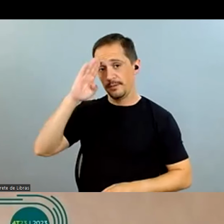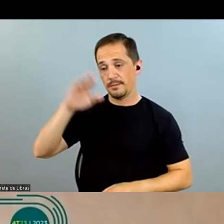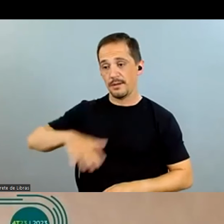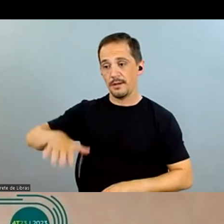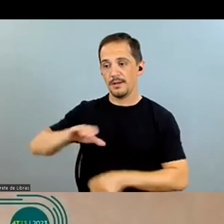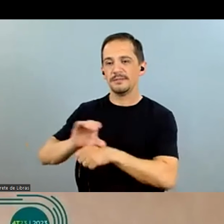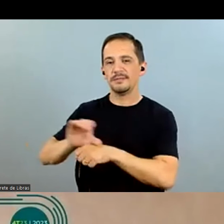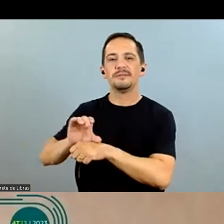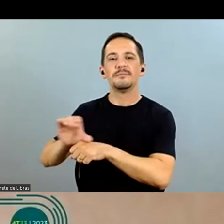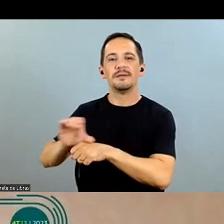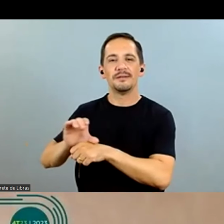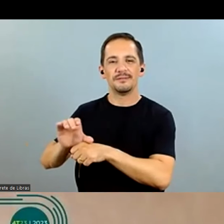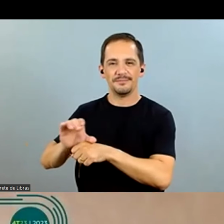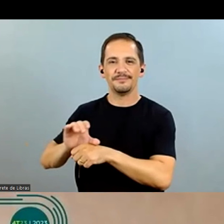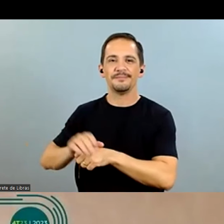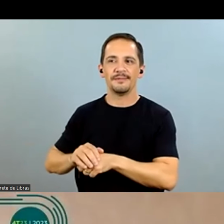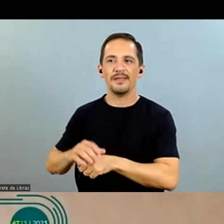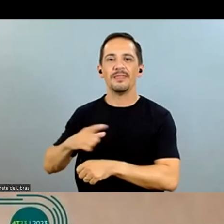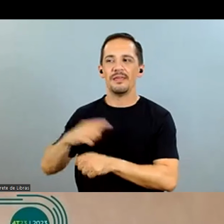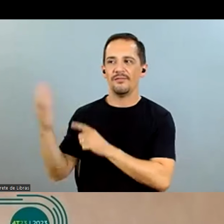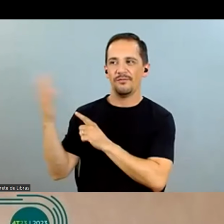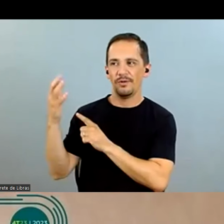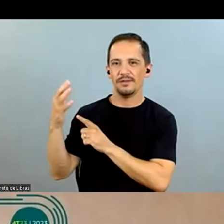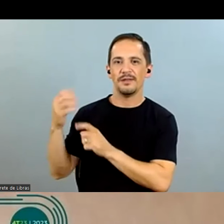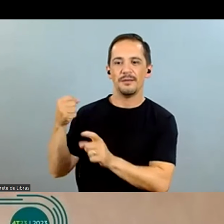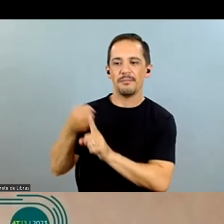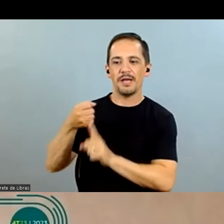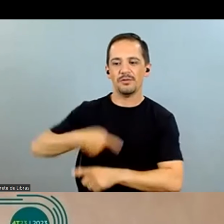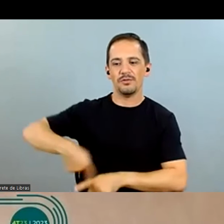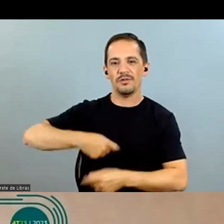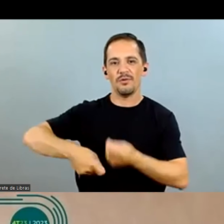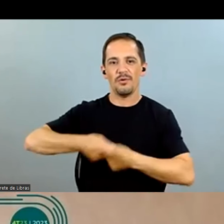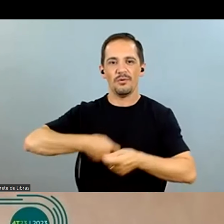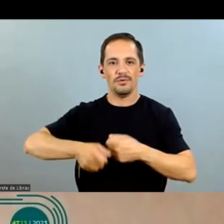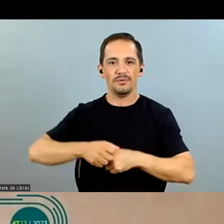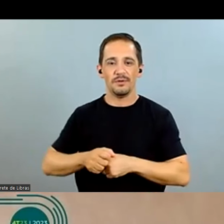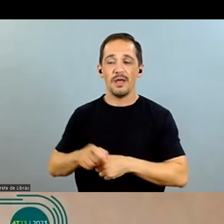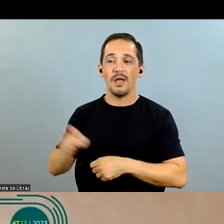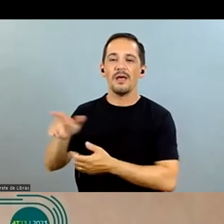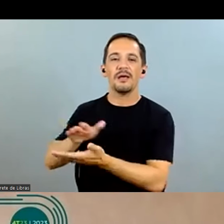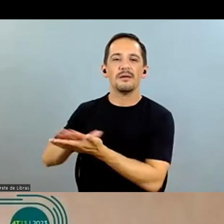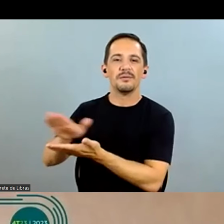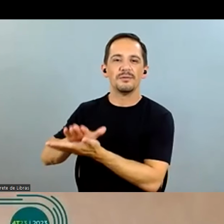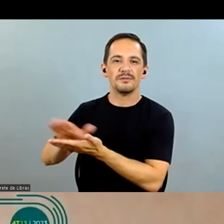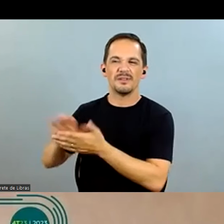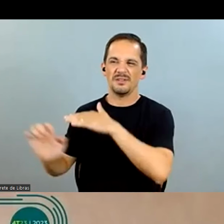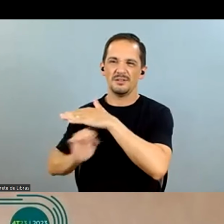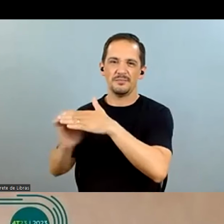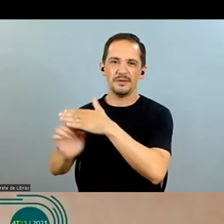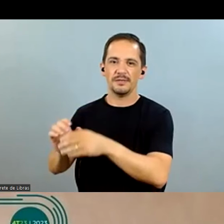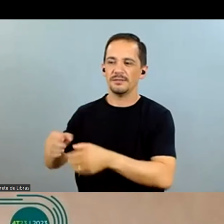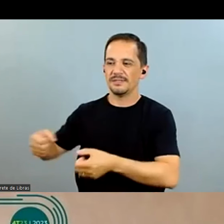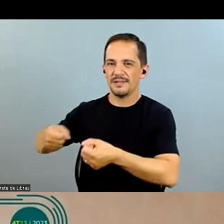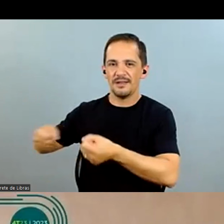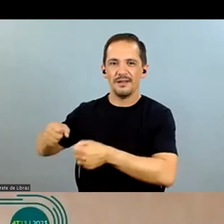afetando indiretamente porque as empresas que produzem papéis para sacos de cimento quando o mercado não tá bem elas acabam